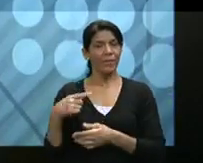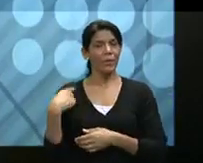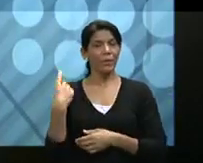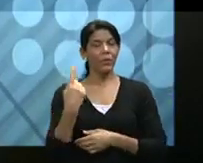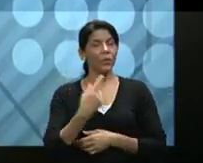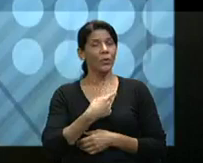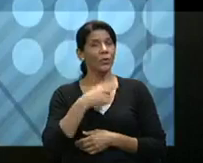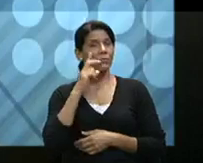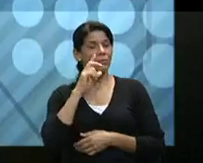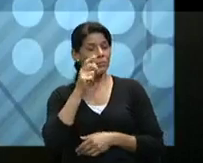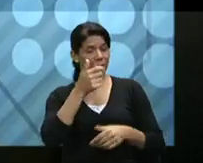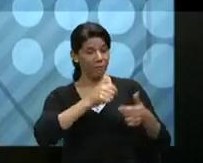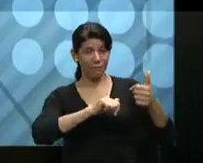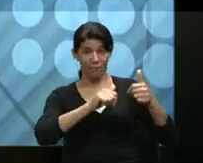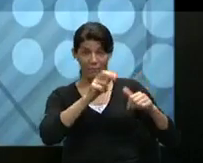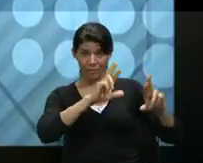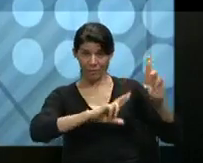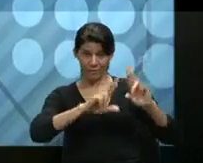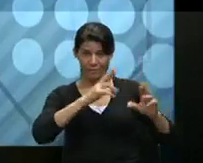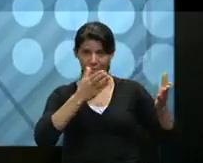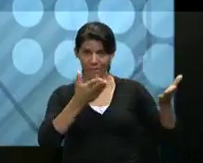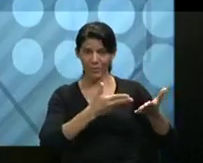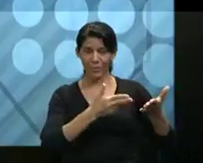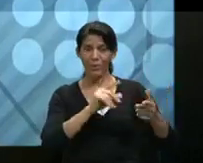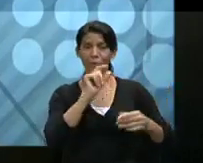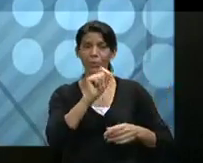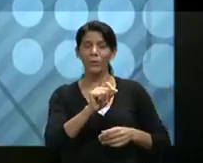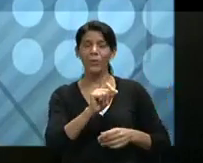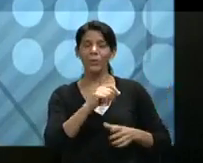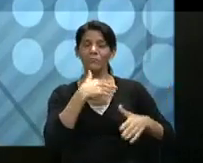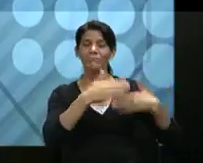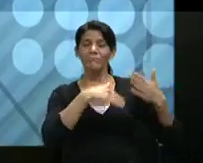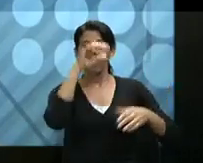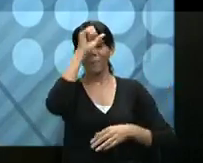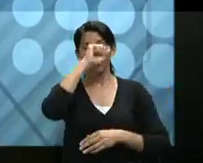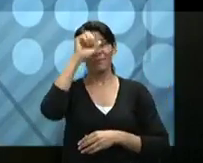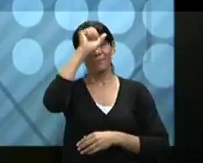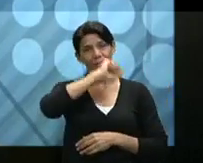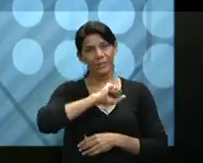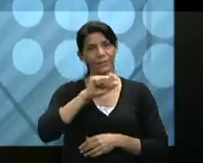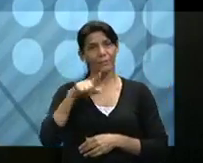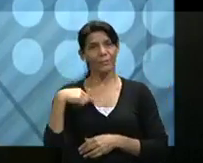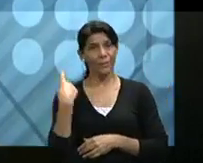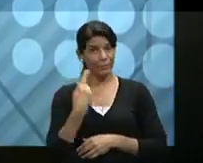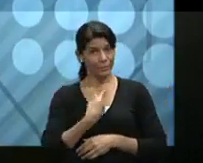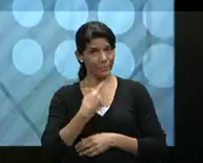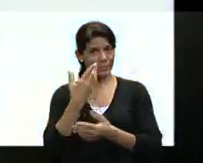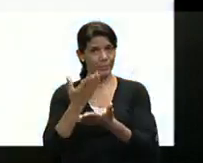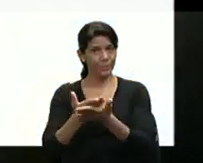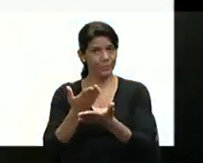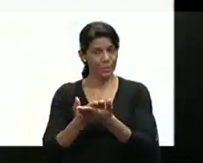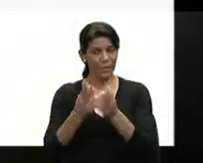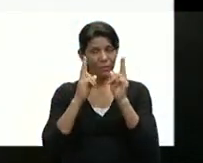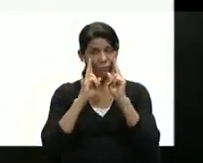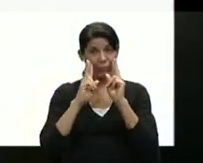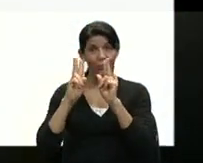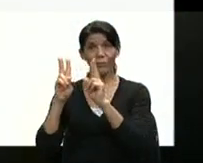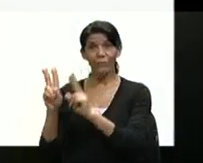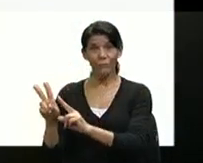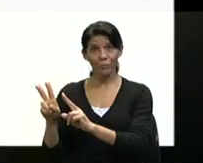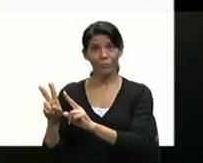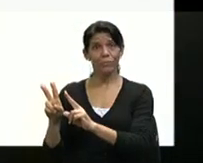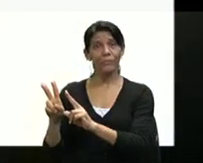nós vamos analisar agora a nossa situação geradora de aprendizagem. Para isso nós vamos ali para o quadro para a gente